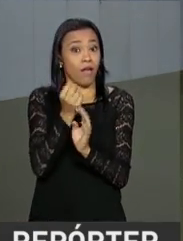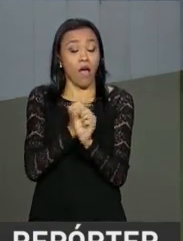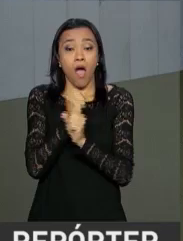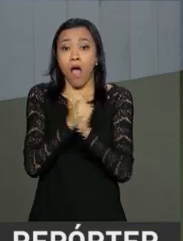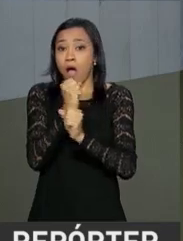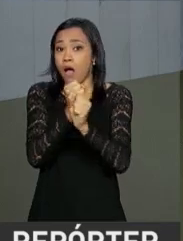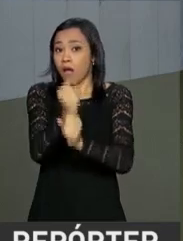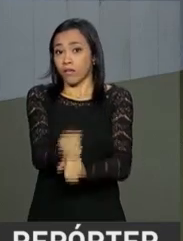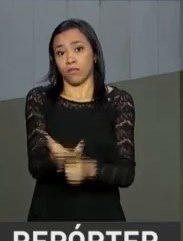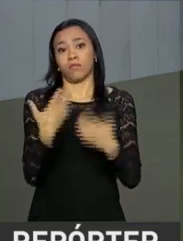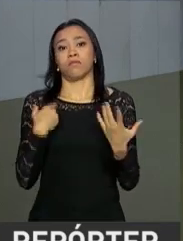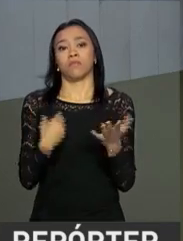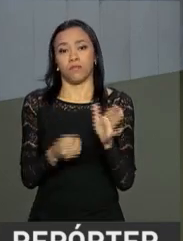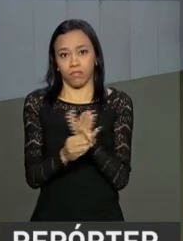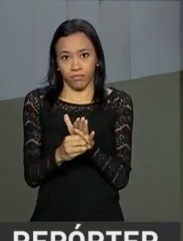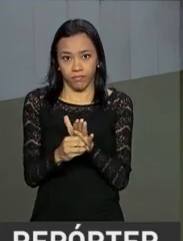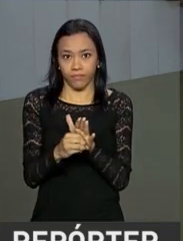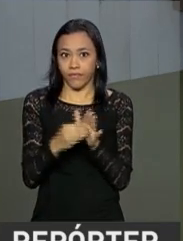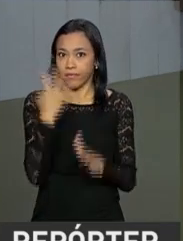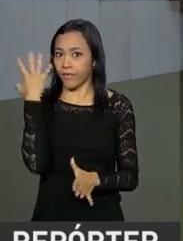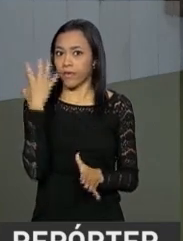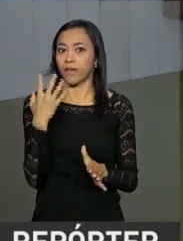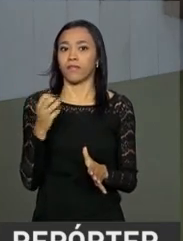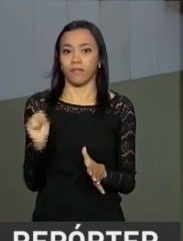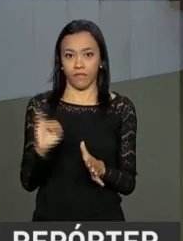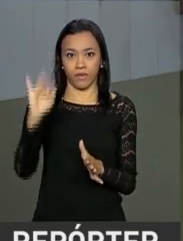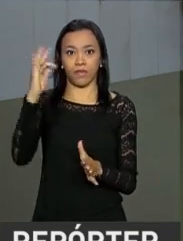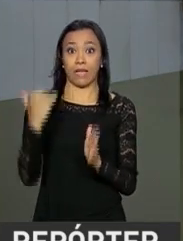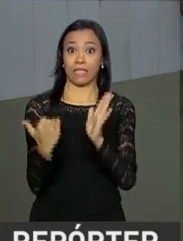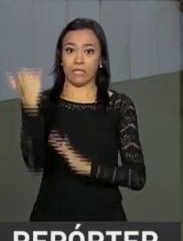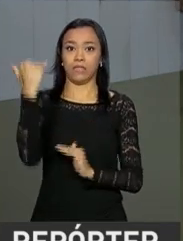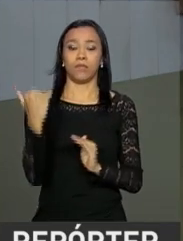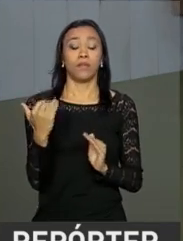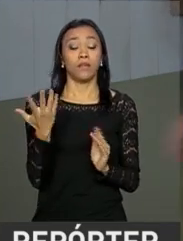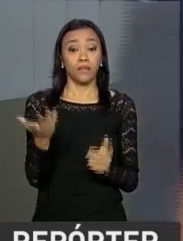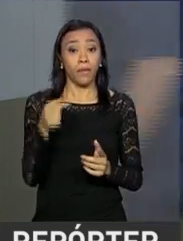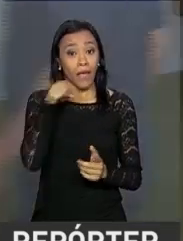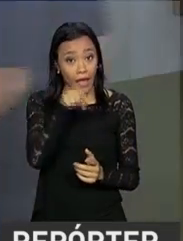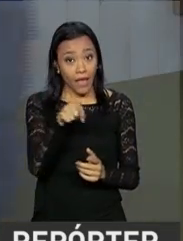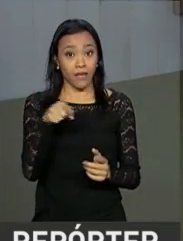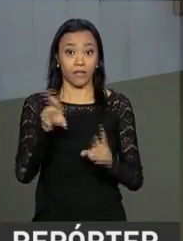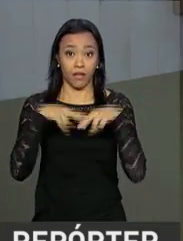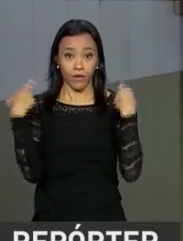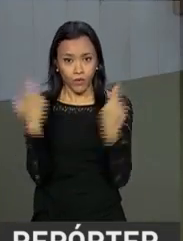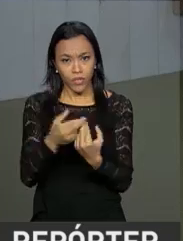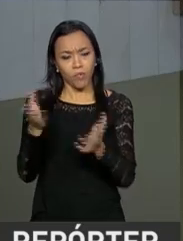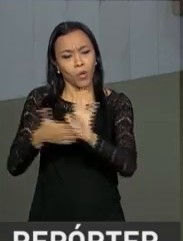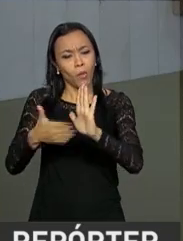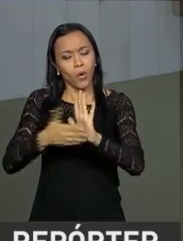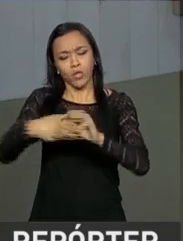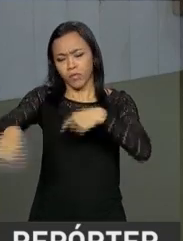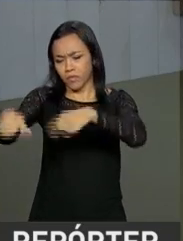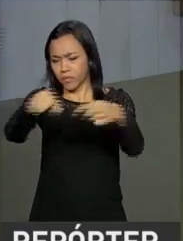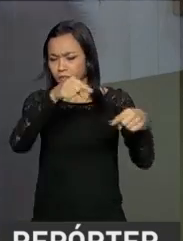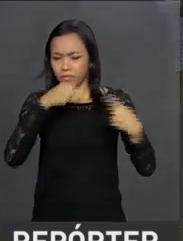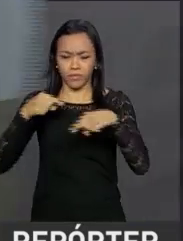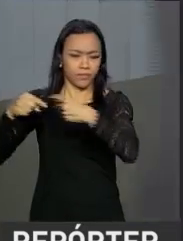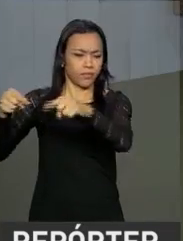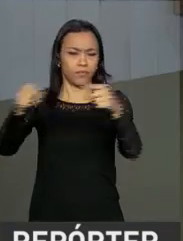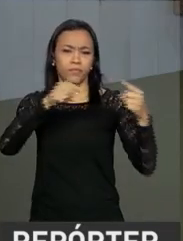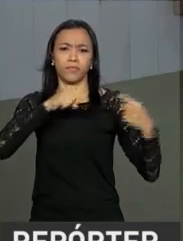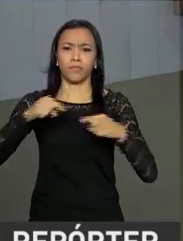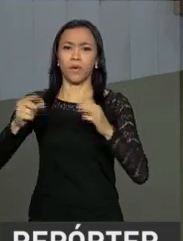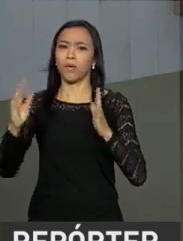vários anos. E, bom, além disso, né, eles estão discutindo a importância dessa proposta, uma medida de longo prazo aí que vai